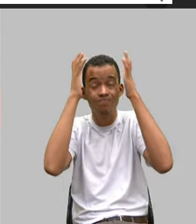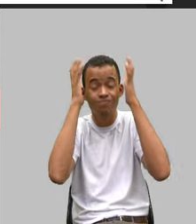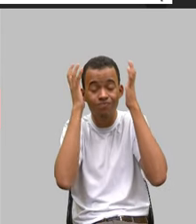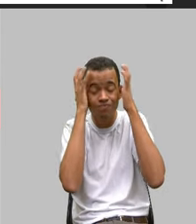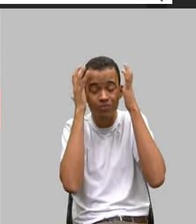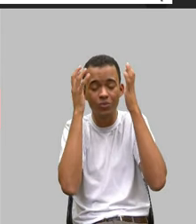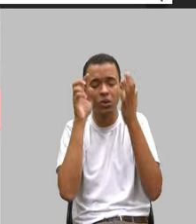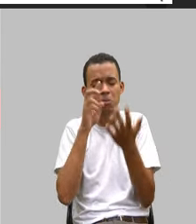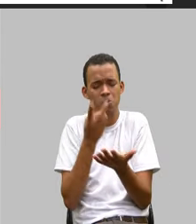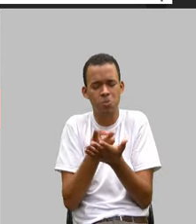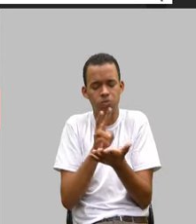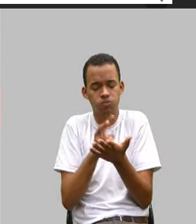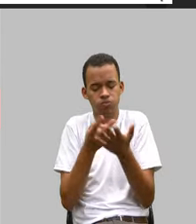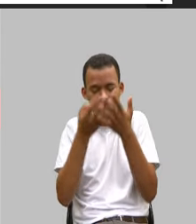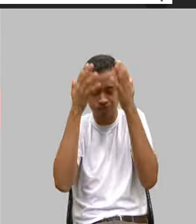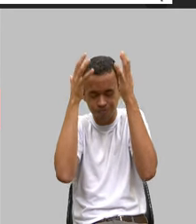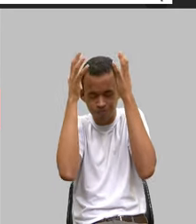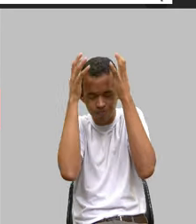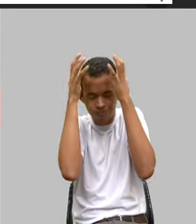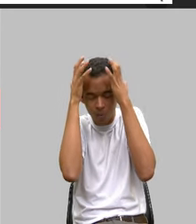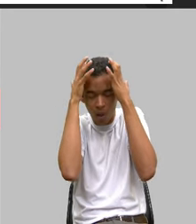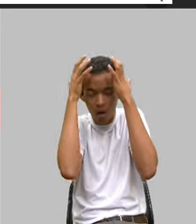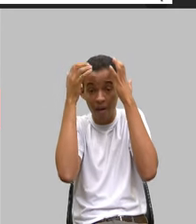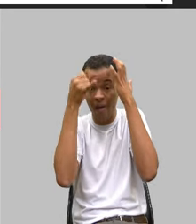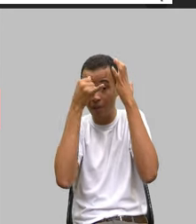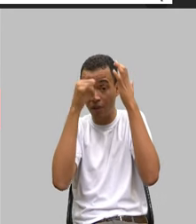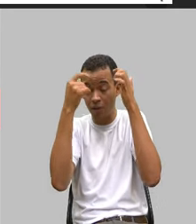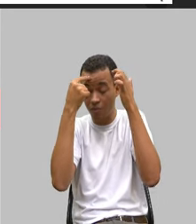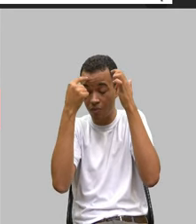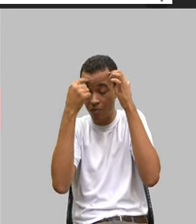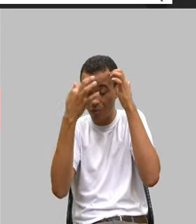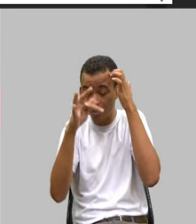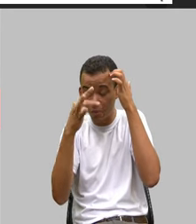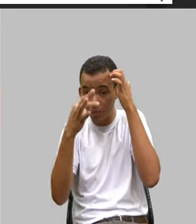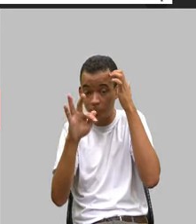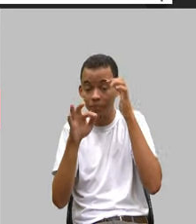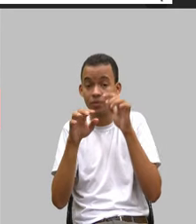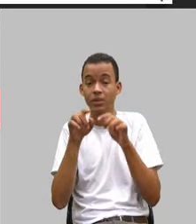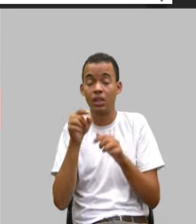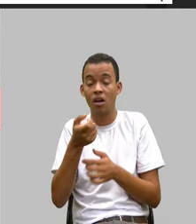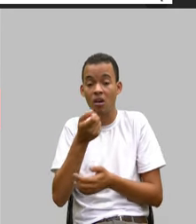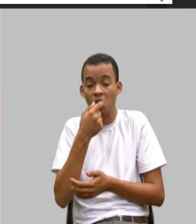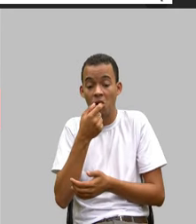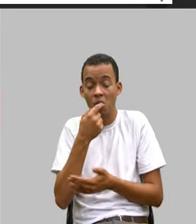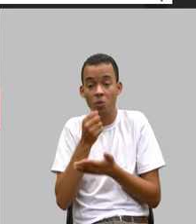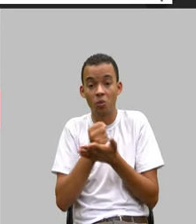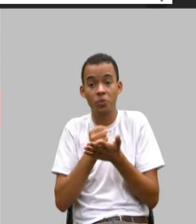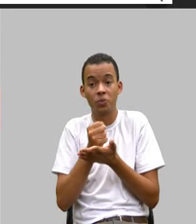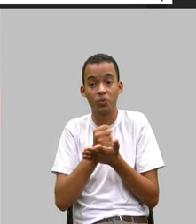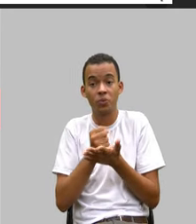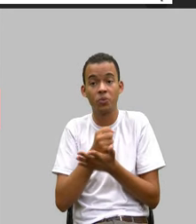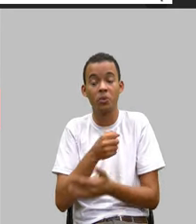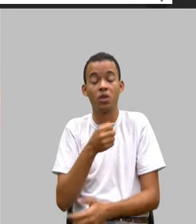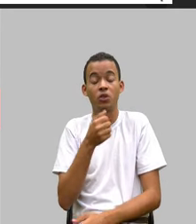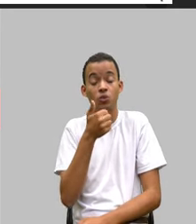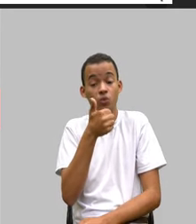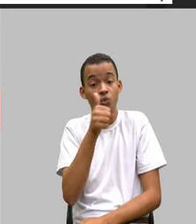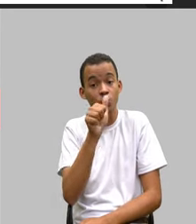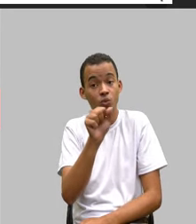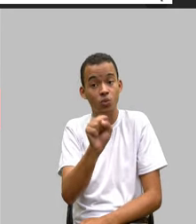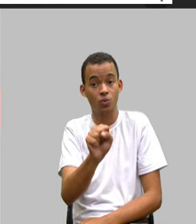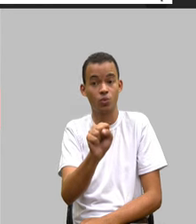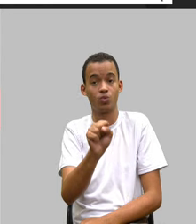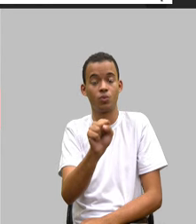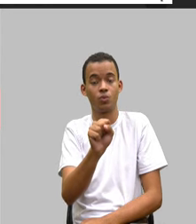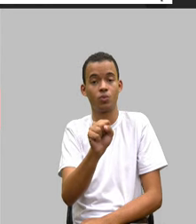porque a os remédios que ele tomava chegaram a 18 remédios no dia para poder